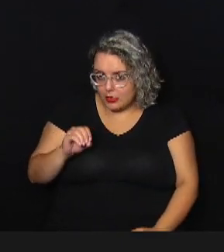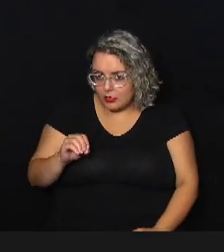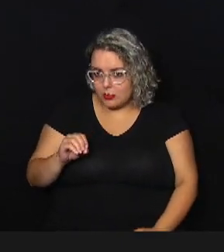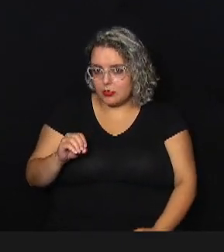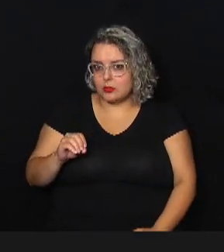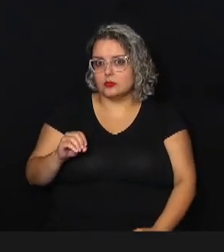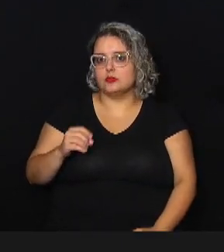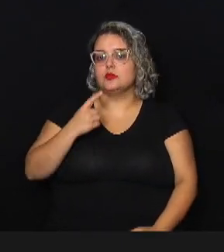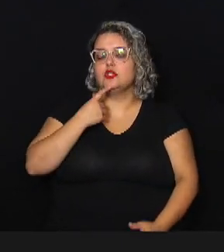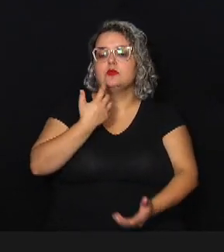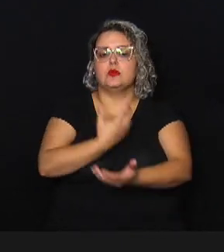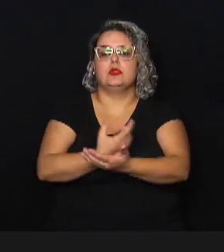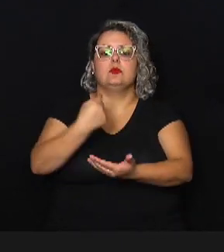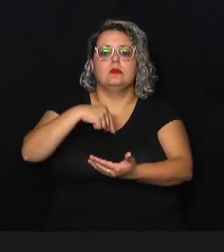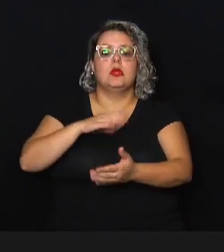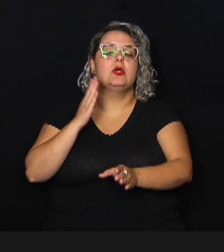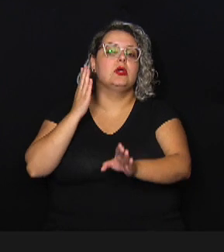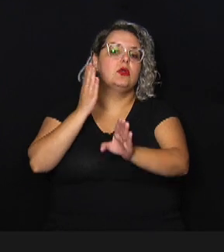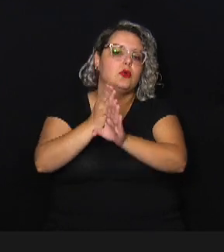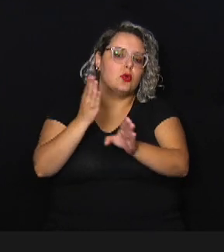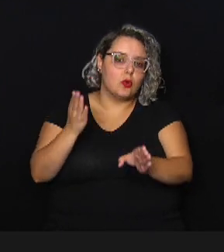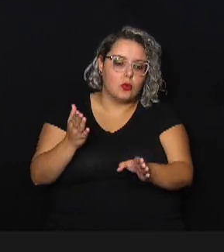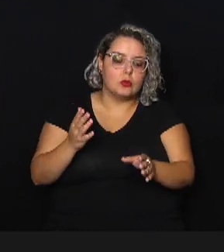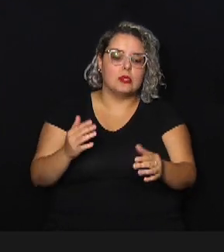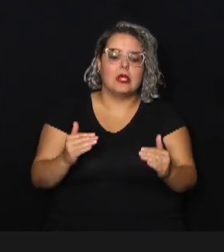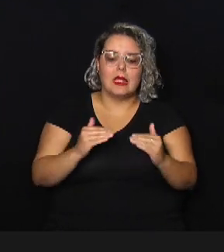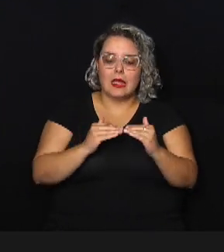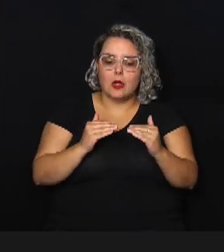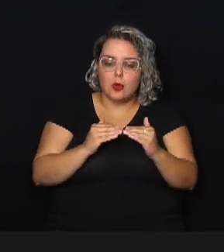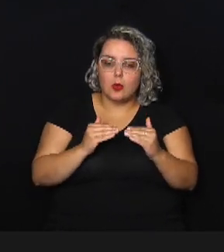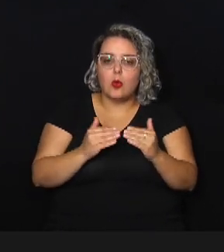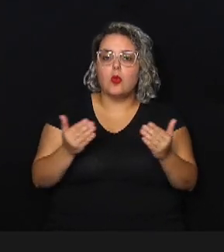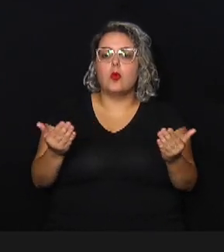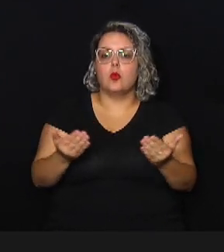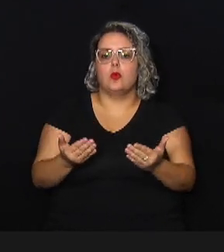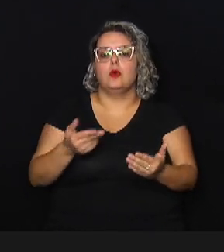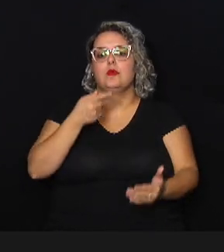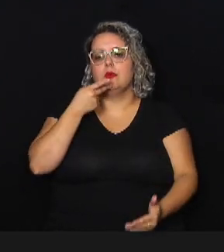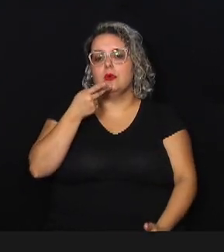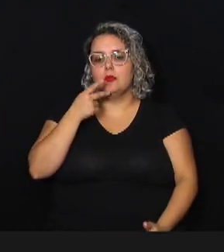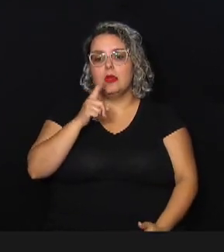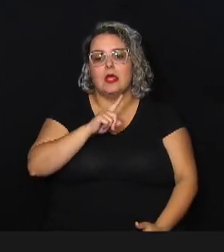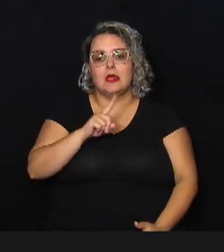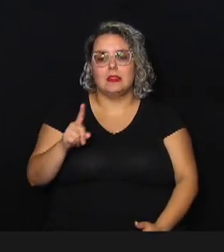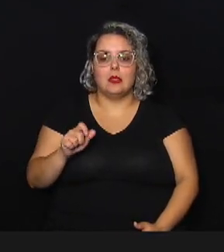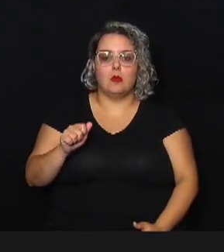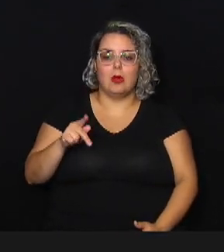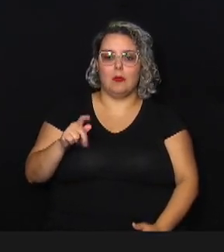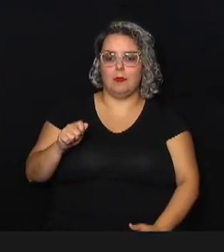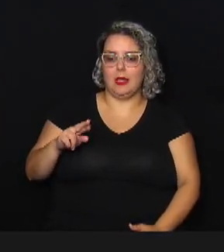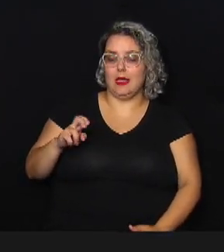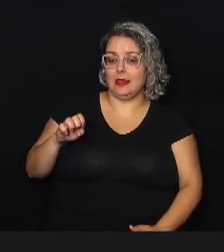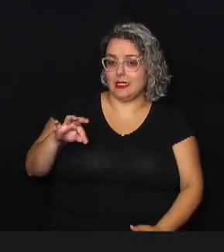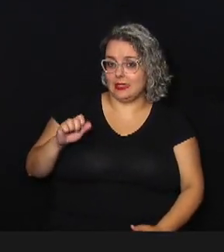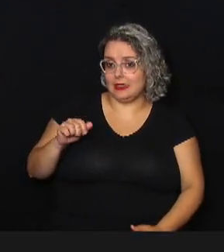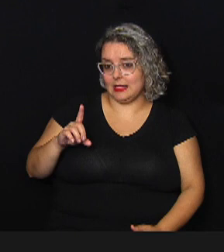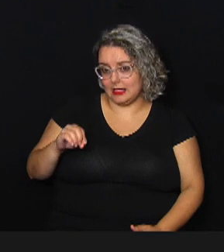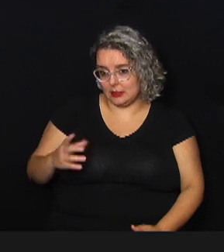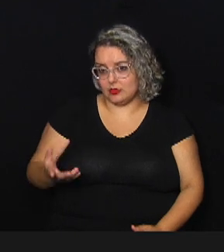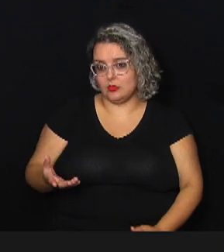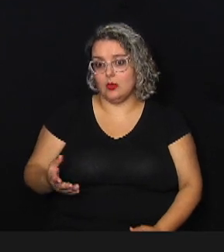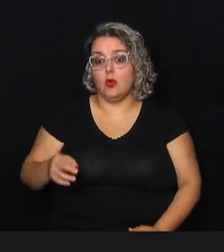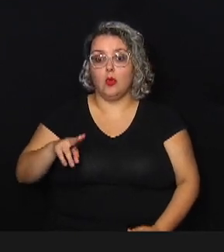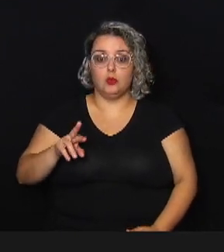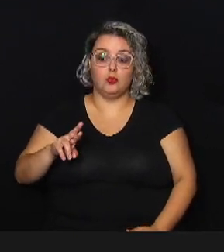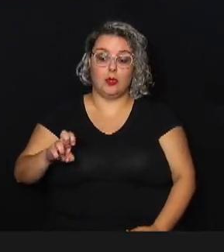a chance de você encontrar um doador compatível hoje, que a gente chama de não aparentado, ou lá no banco, no redome, é